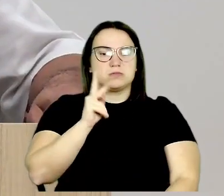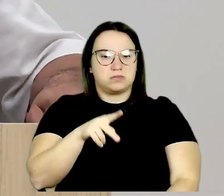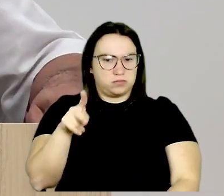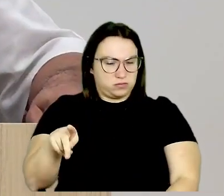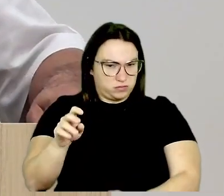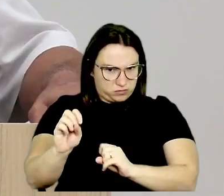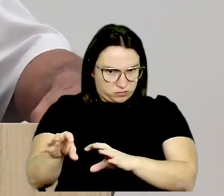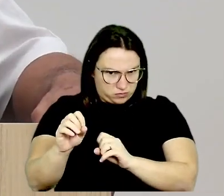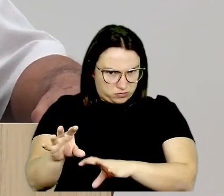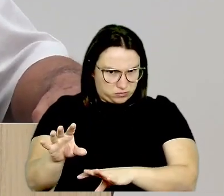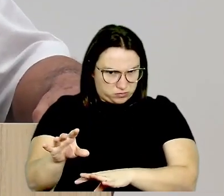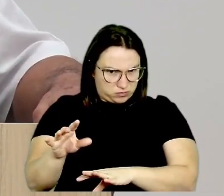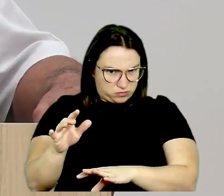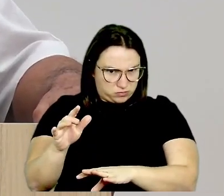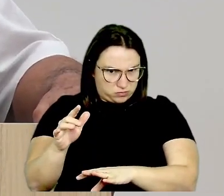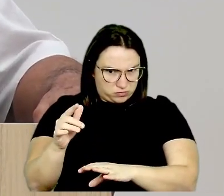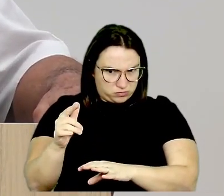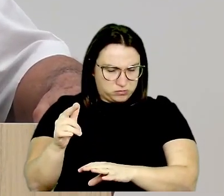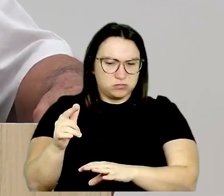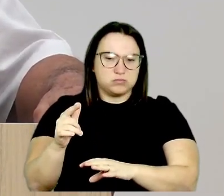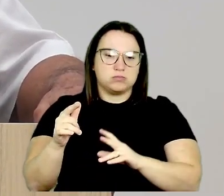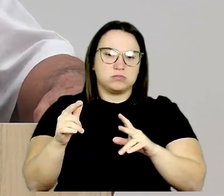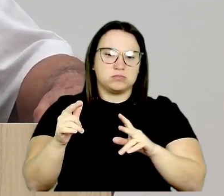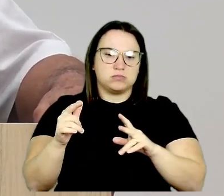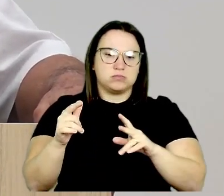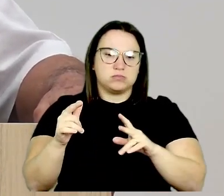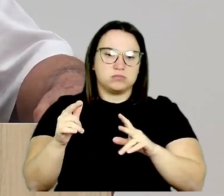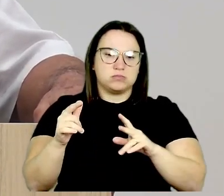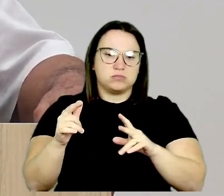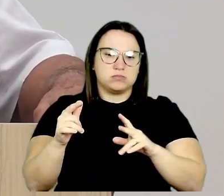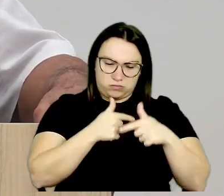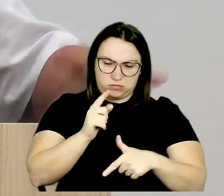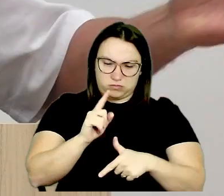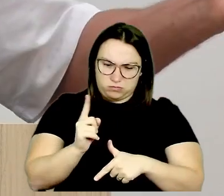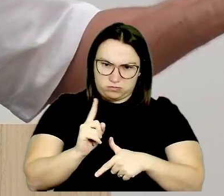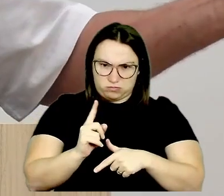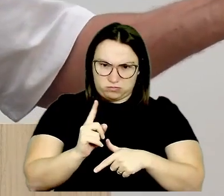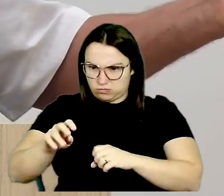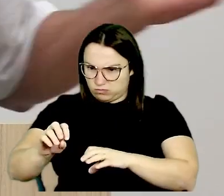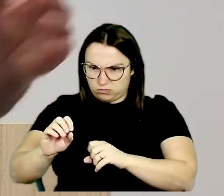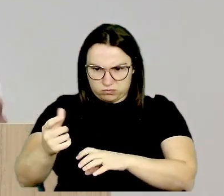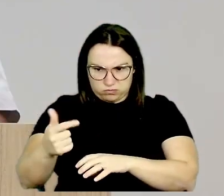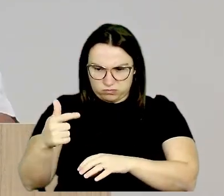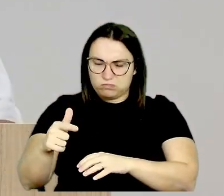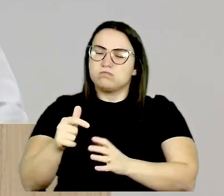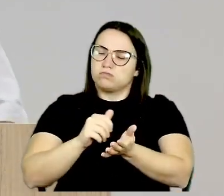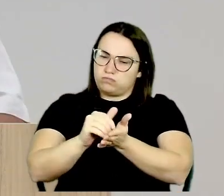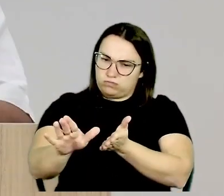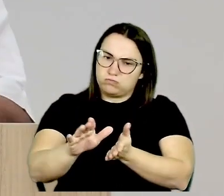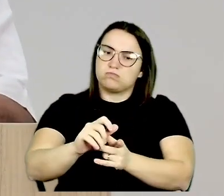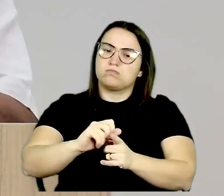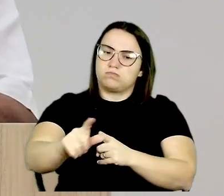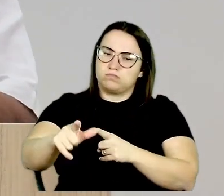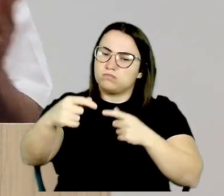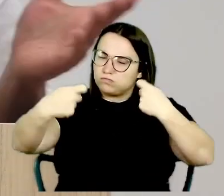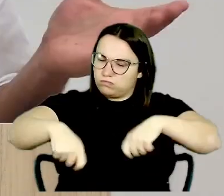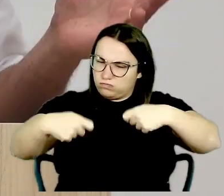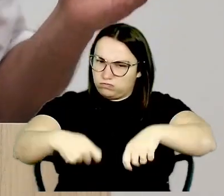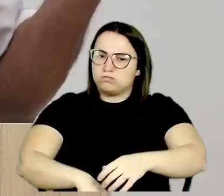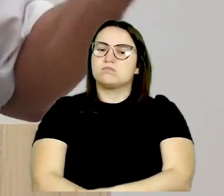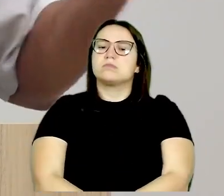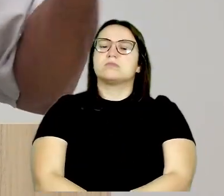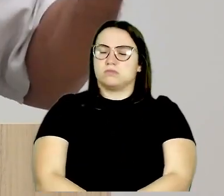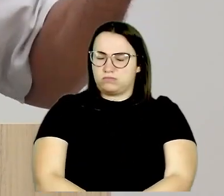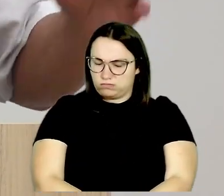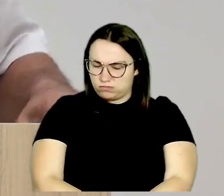aula, funcionário que trabalha, tem que ser mandado embora. Não tem que ficar lá. Agora, vamos pesar, né? Nós